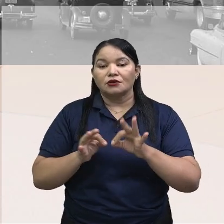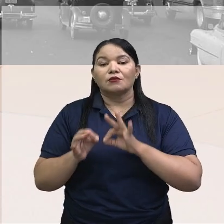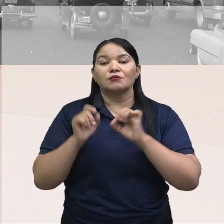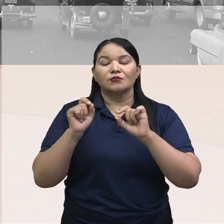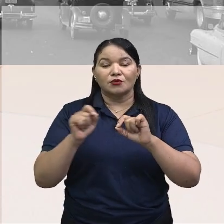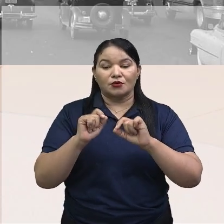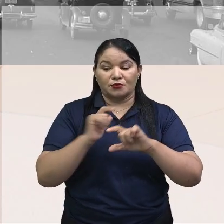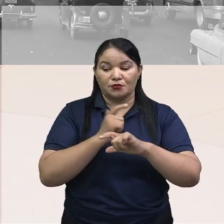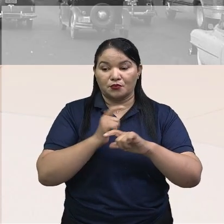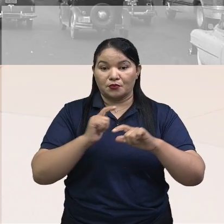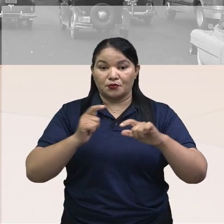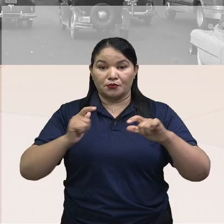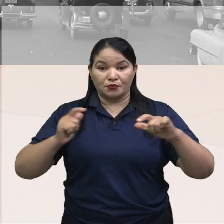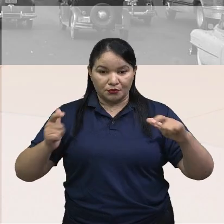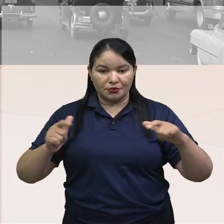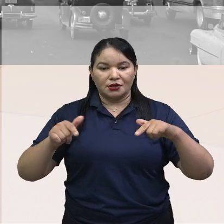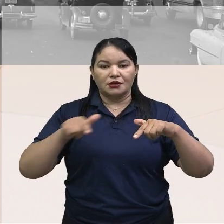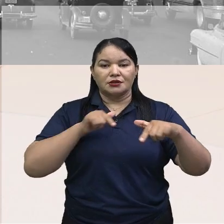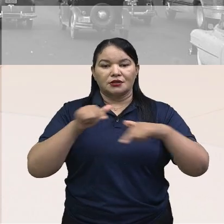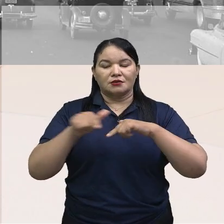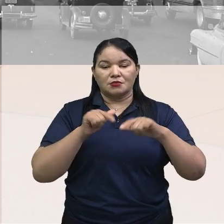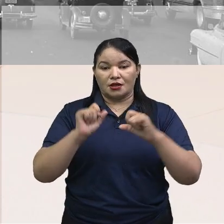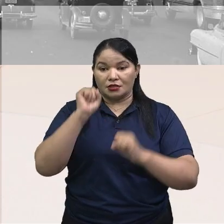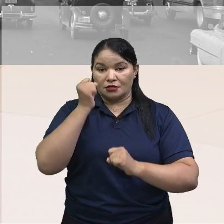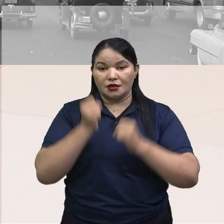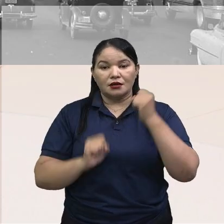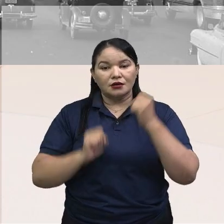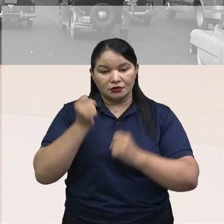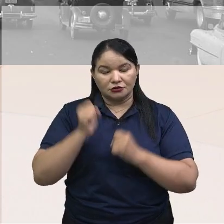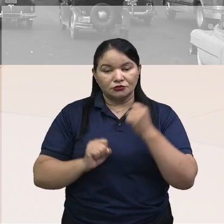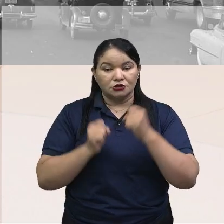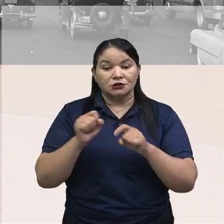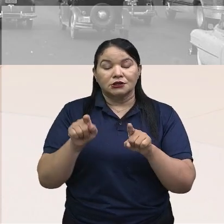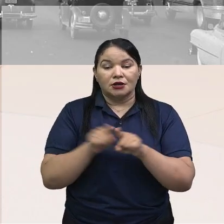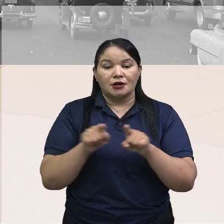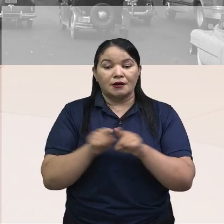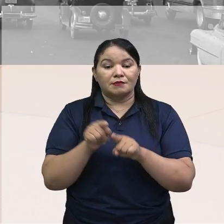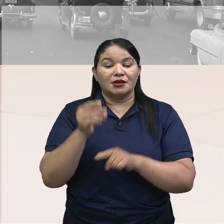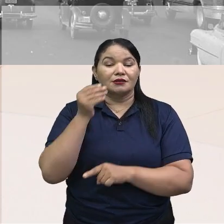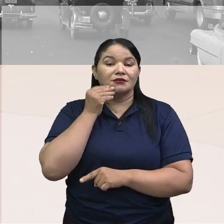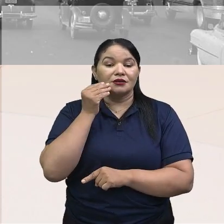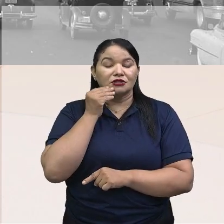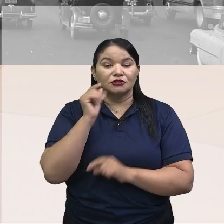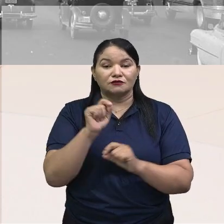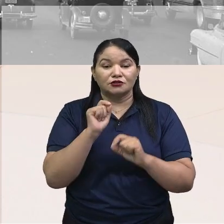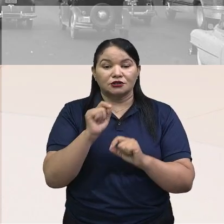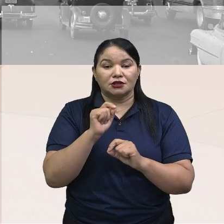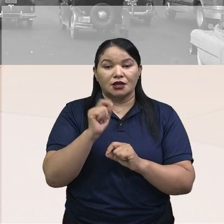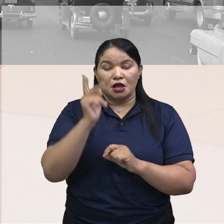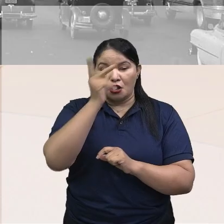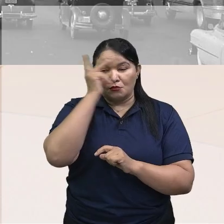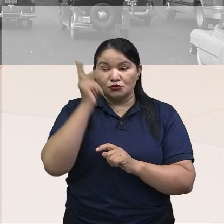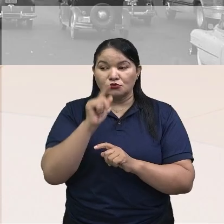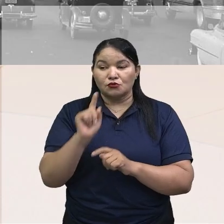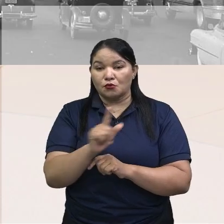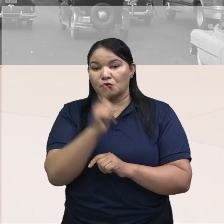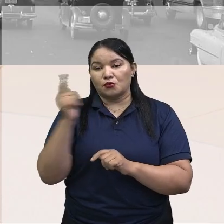expansão da atividade industrial, né, com a tentativa também de atrair cada vez